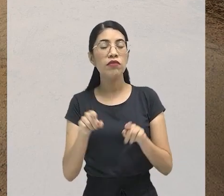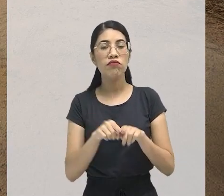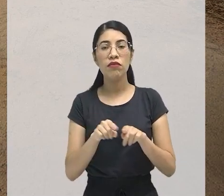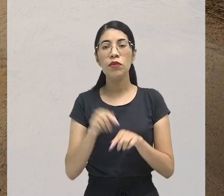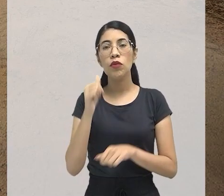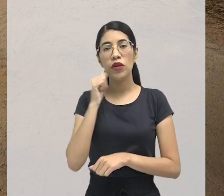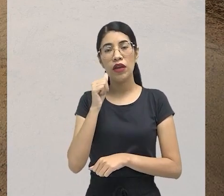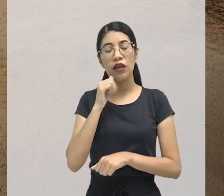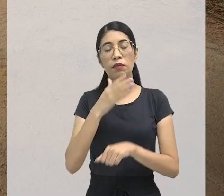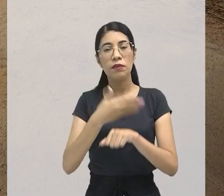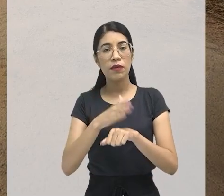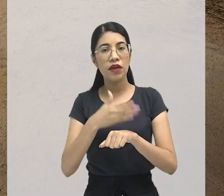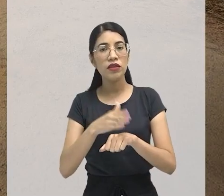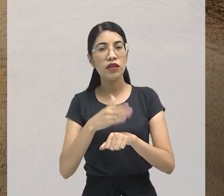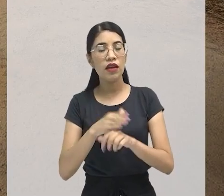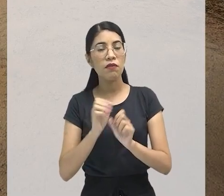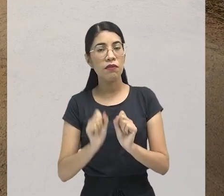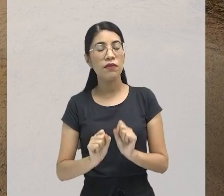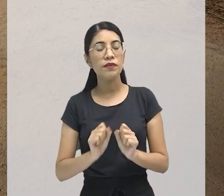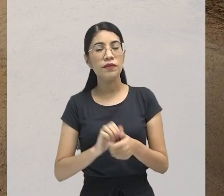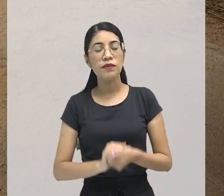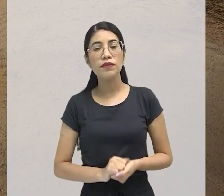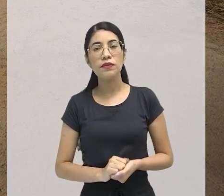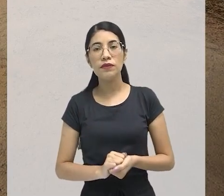mulheres, tá bom? Então,